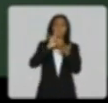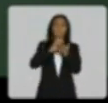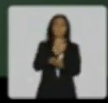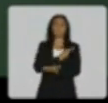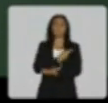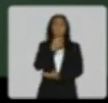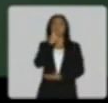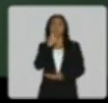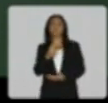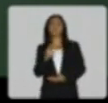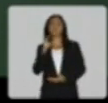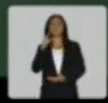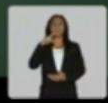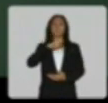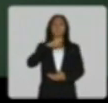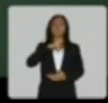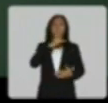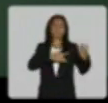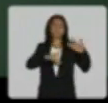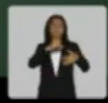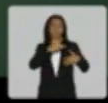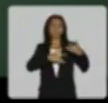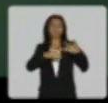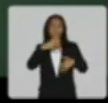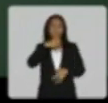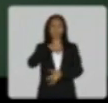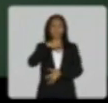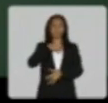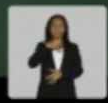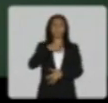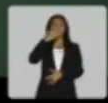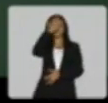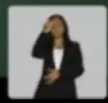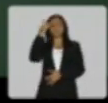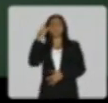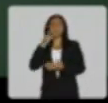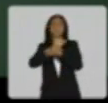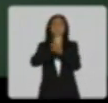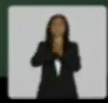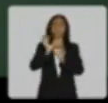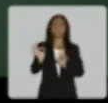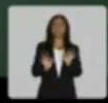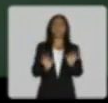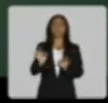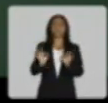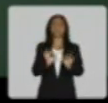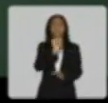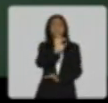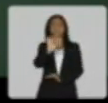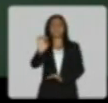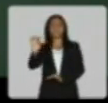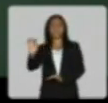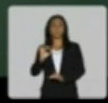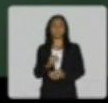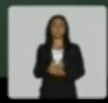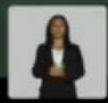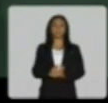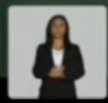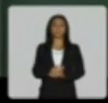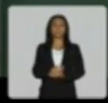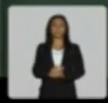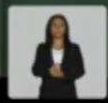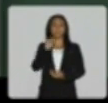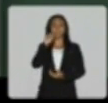viveu confessa numa entrevista que se sentiu intimidado pelo crime organizado encarregado de combater